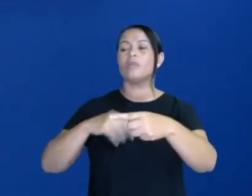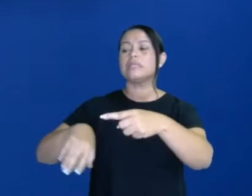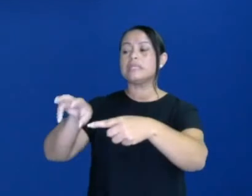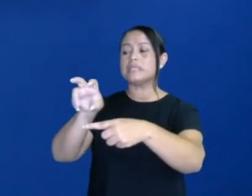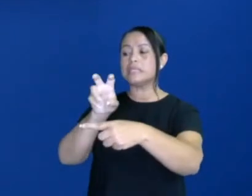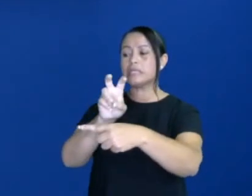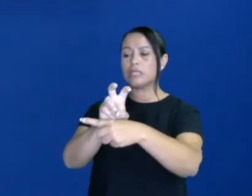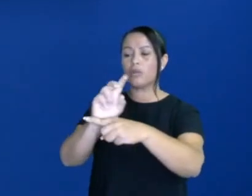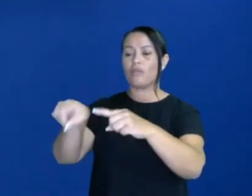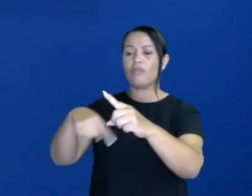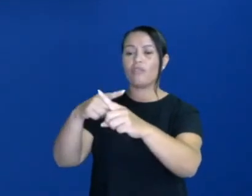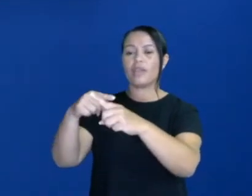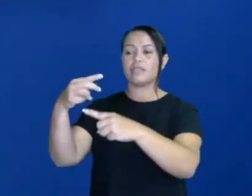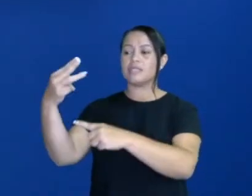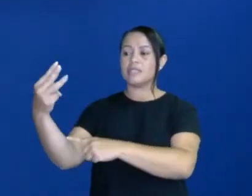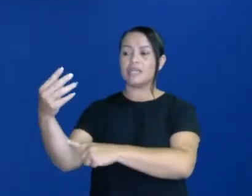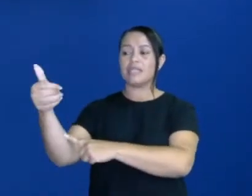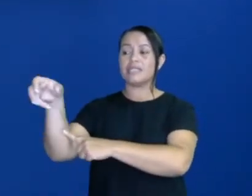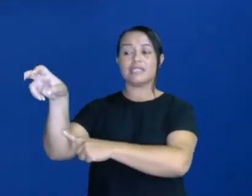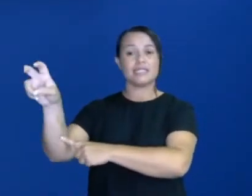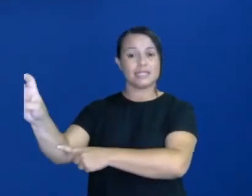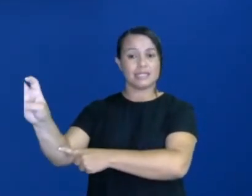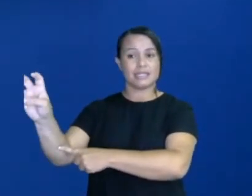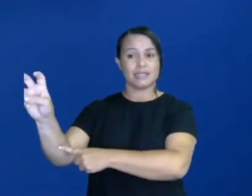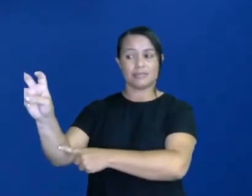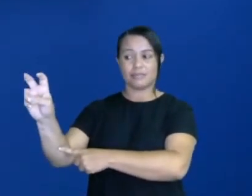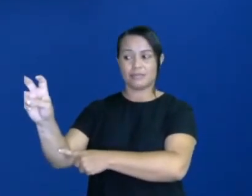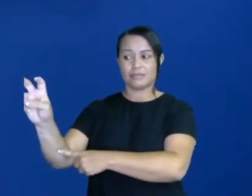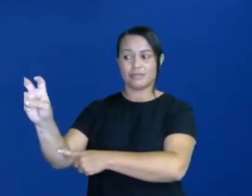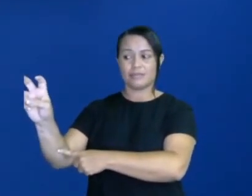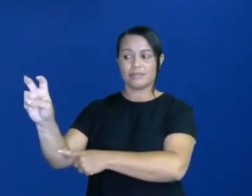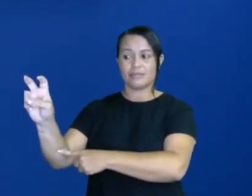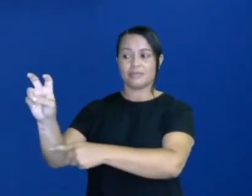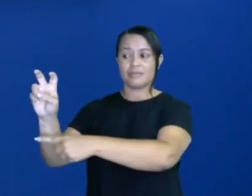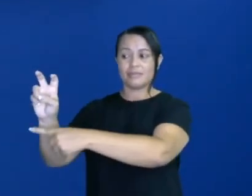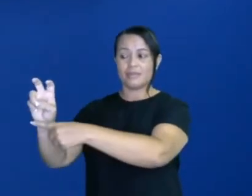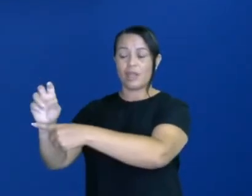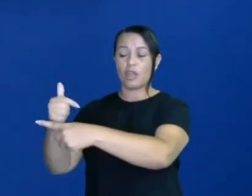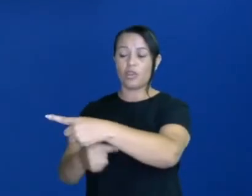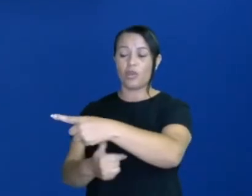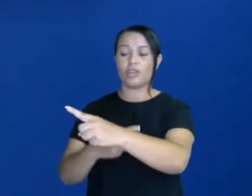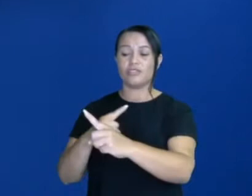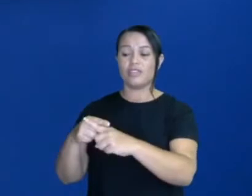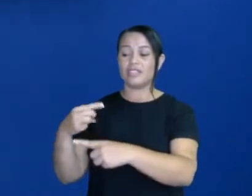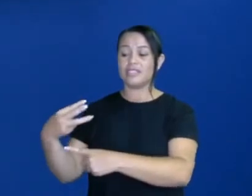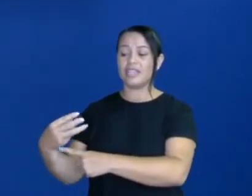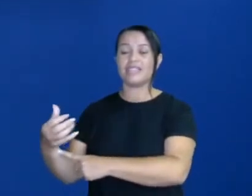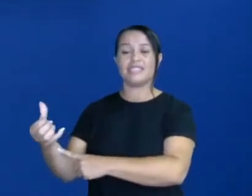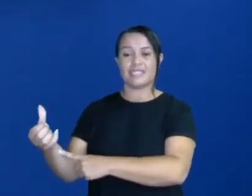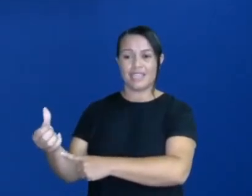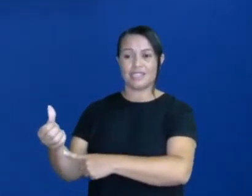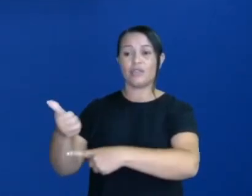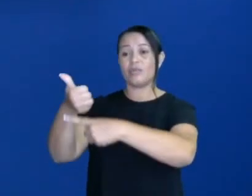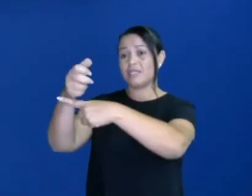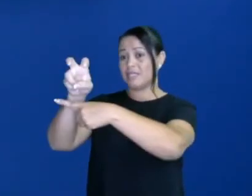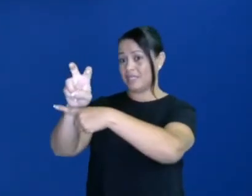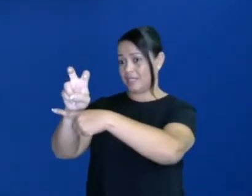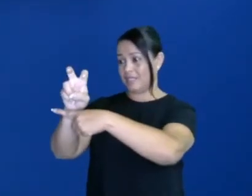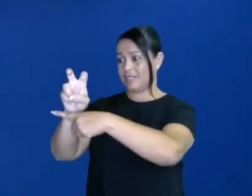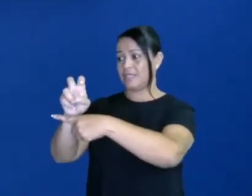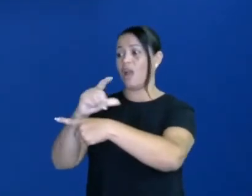5 vezes 3, 15. 2 vezes 3, 6. Agora, eu